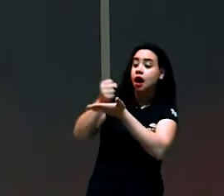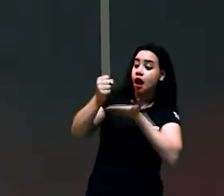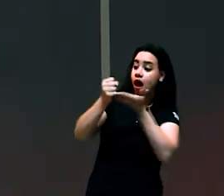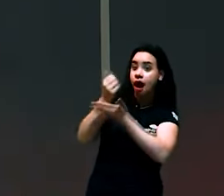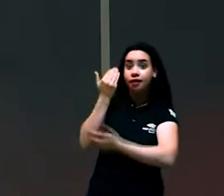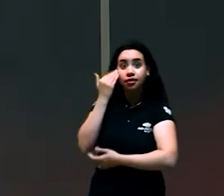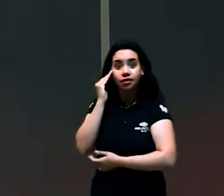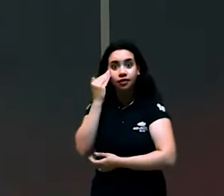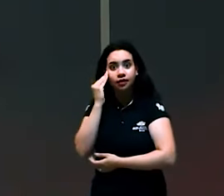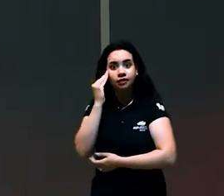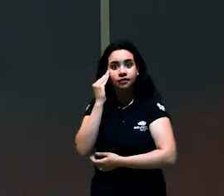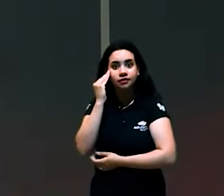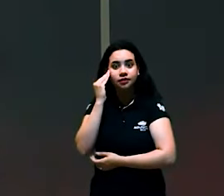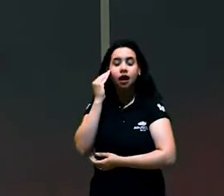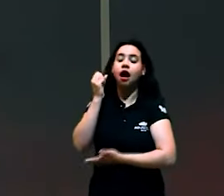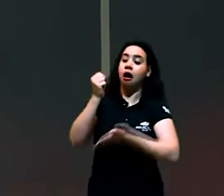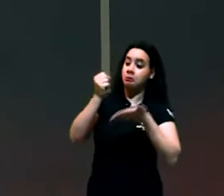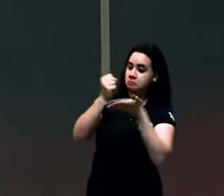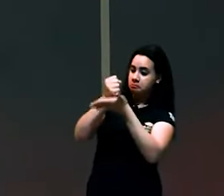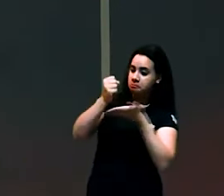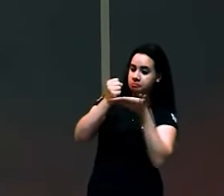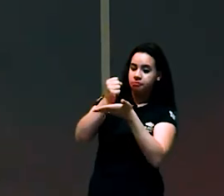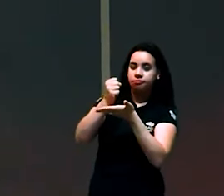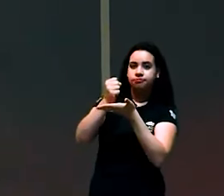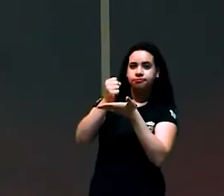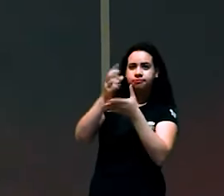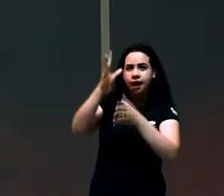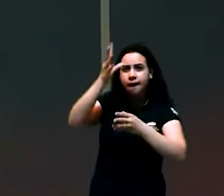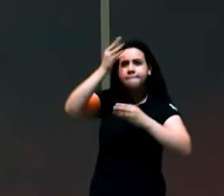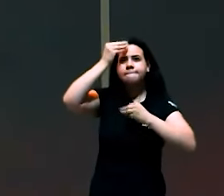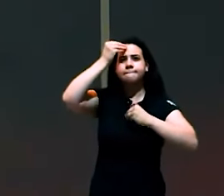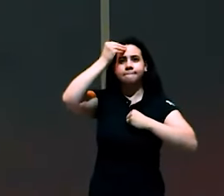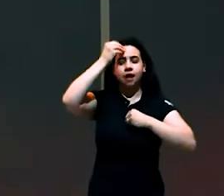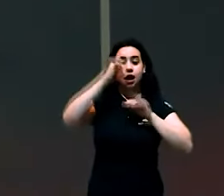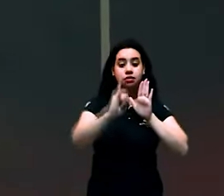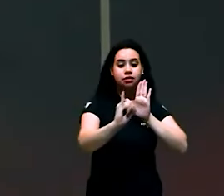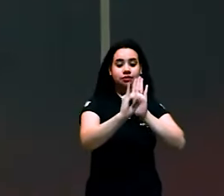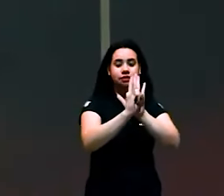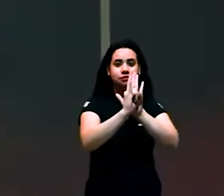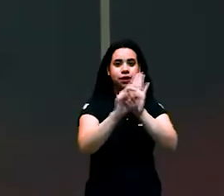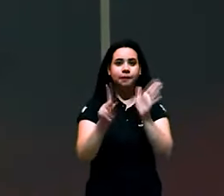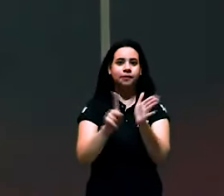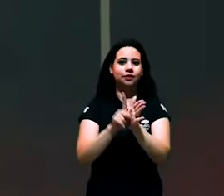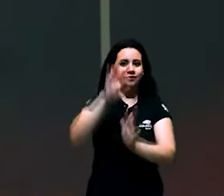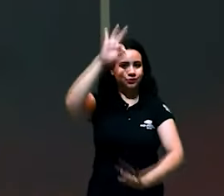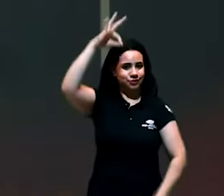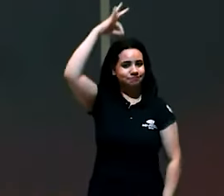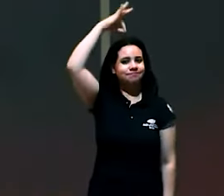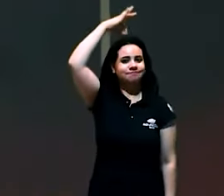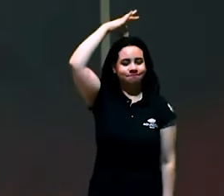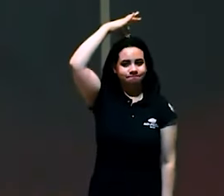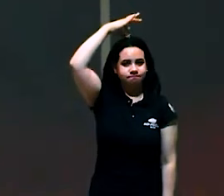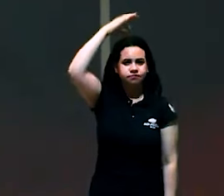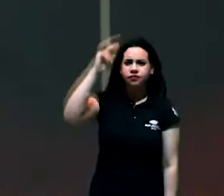Santo neste século que temos visto por aí muitas manifestações,